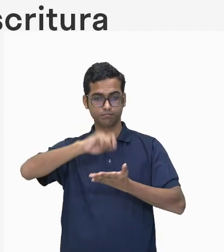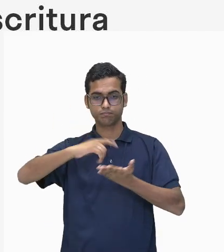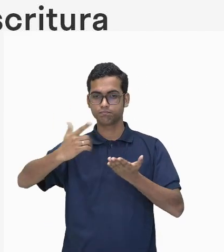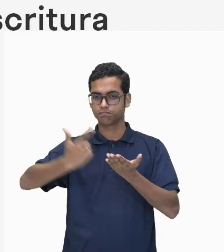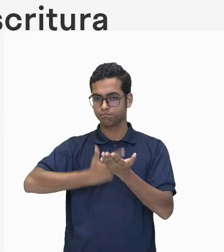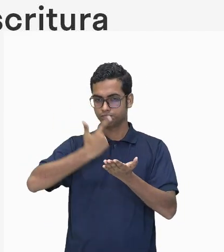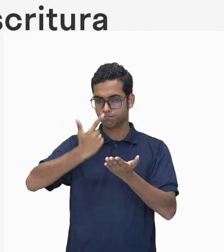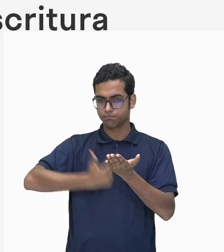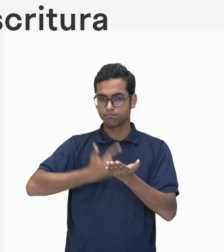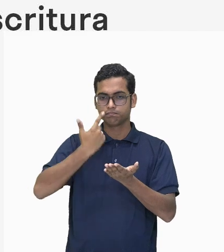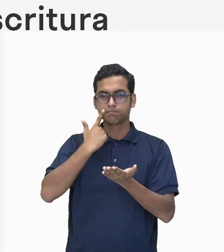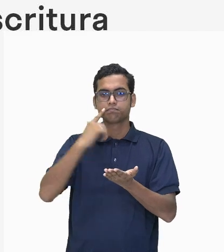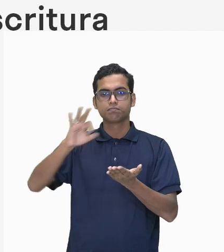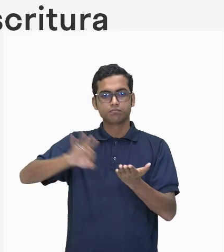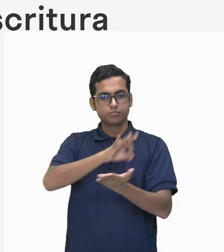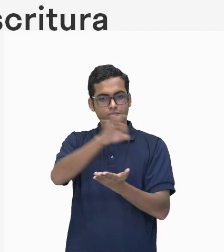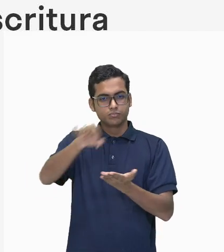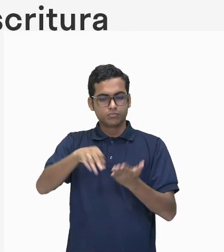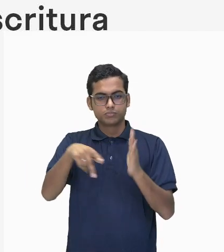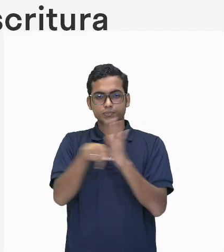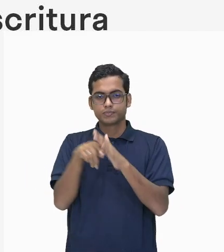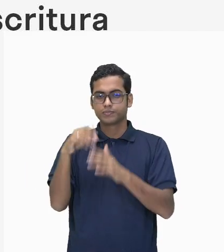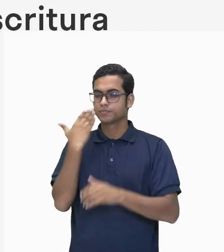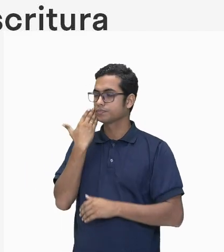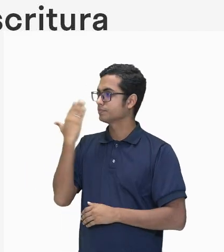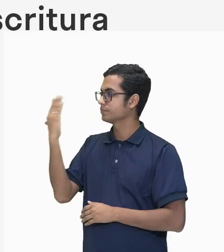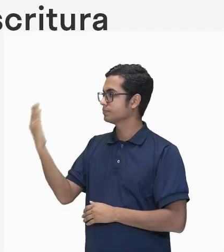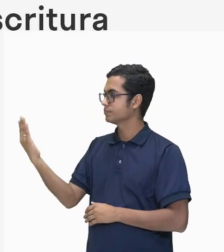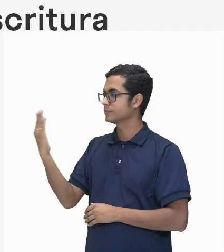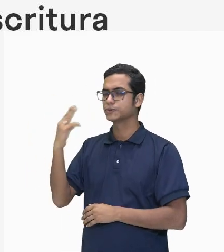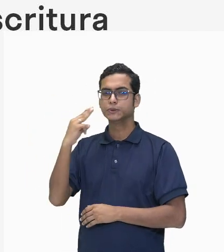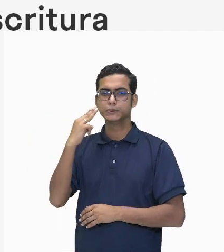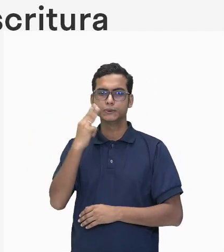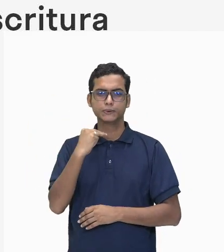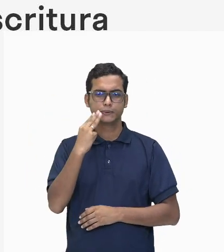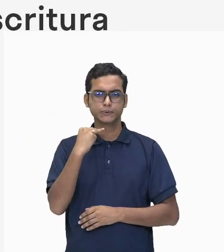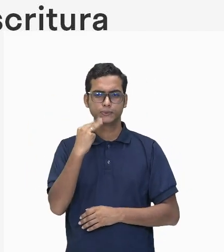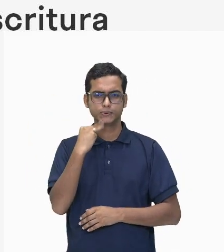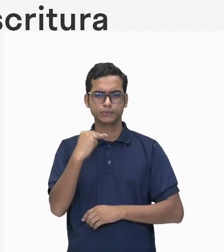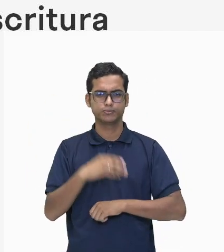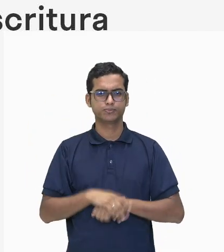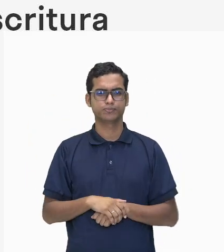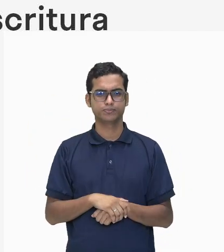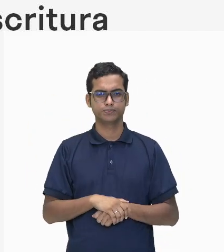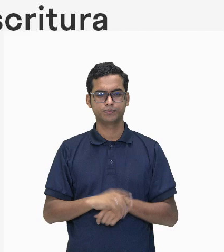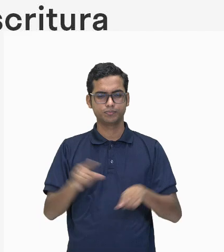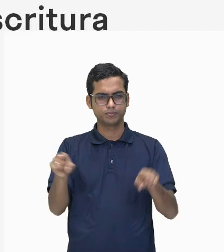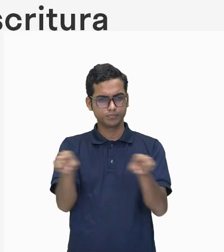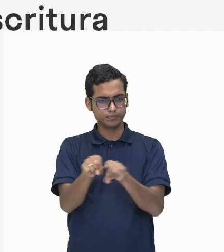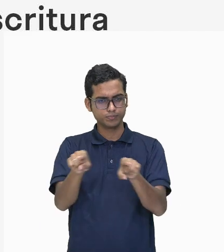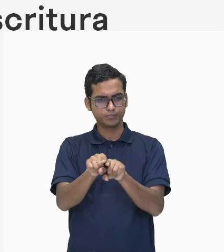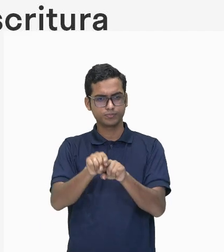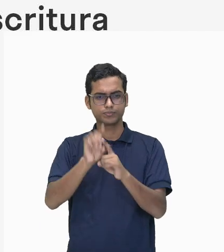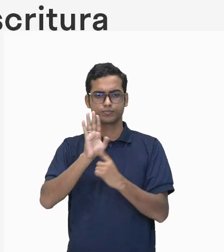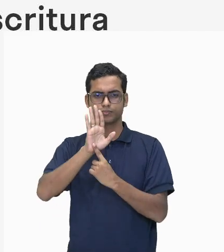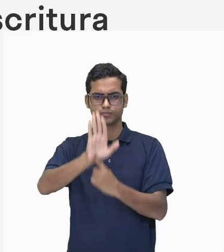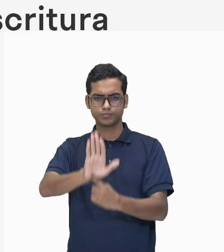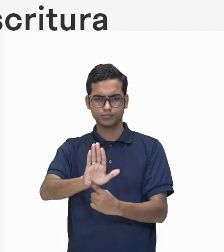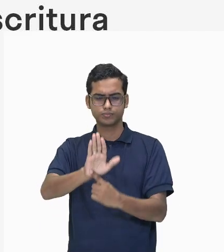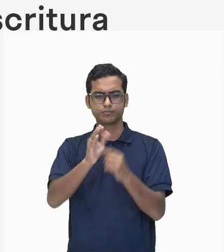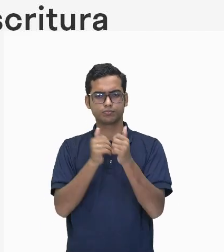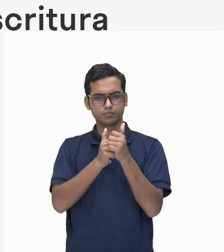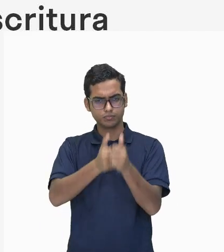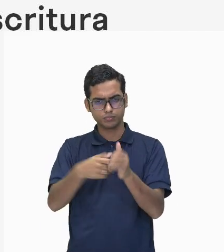Dias tem esse livro que eu estou colocando aí para vocês, que é o livro de Mórmon. Essa igreja, assim como os outros segmentos